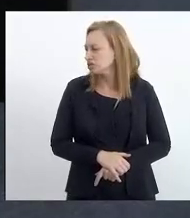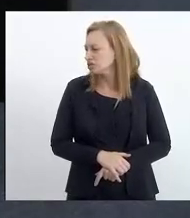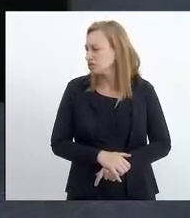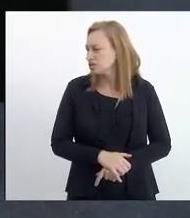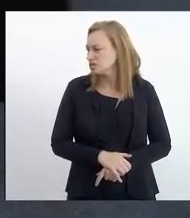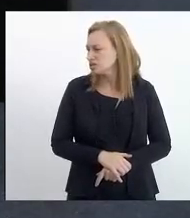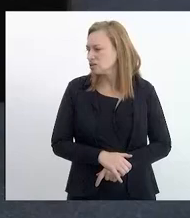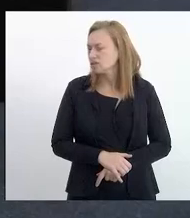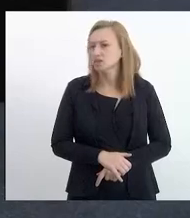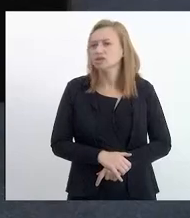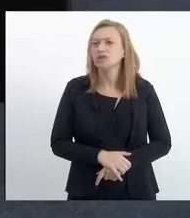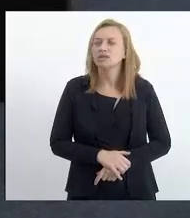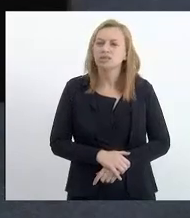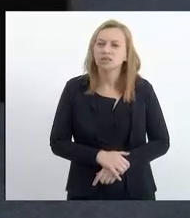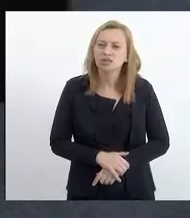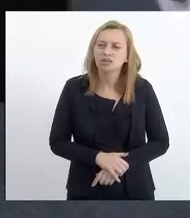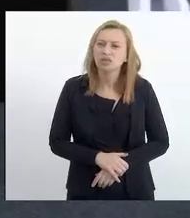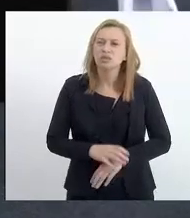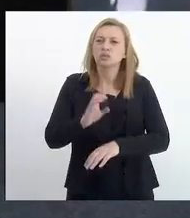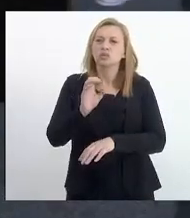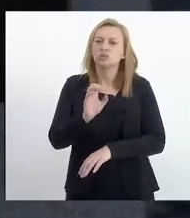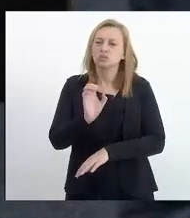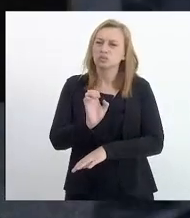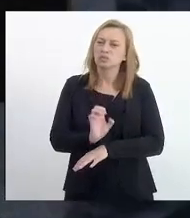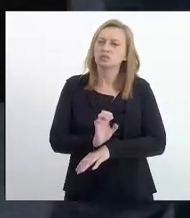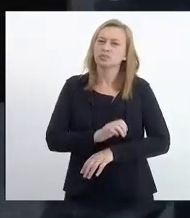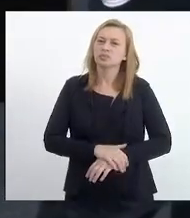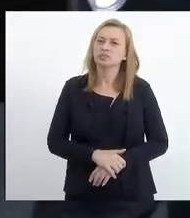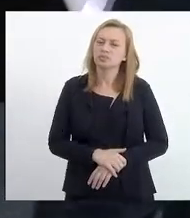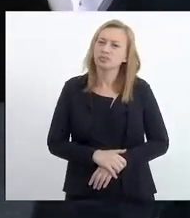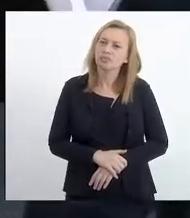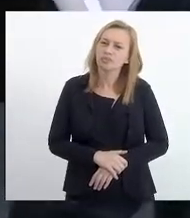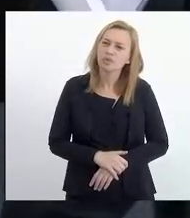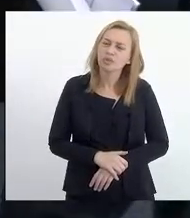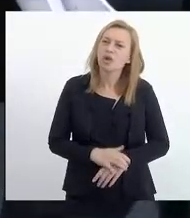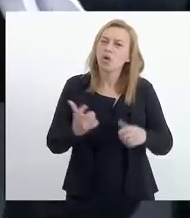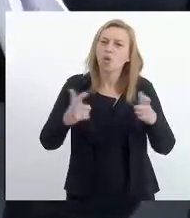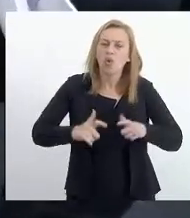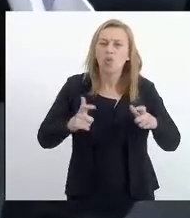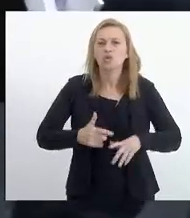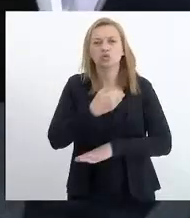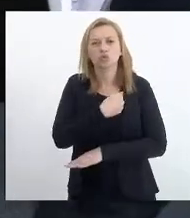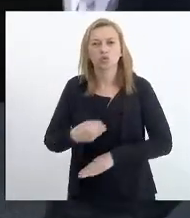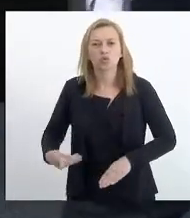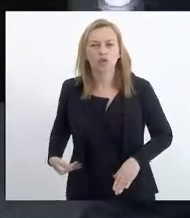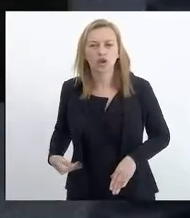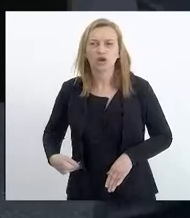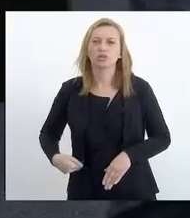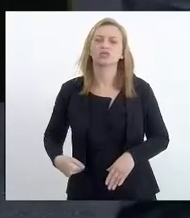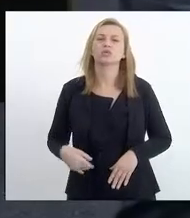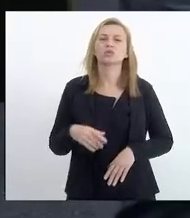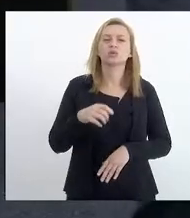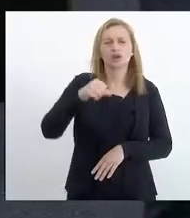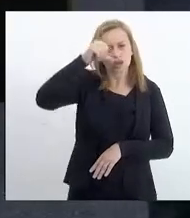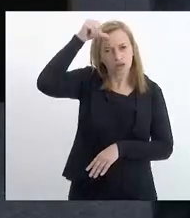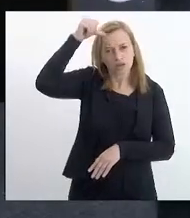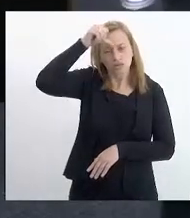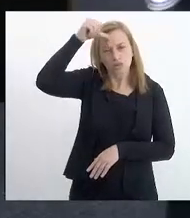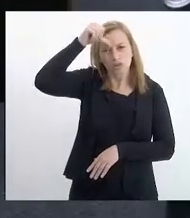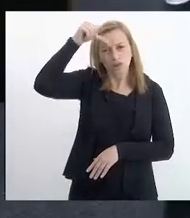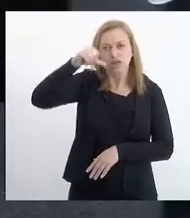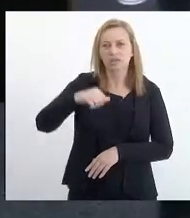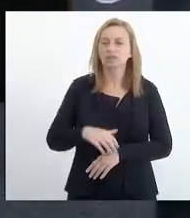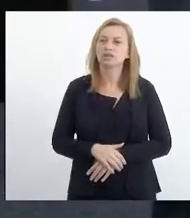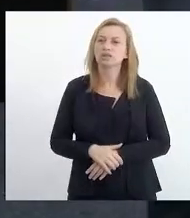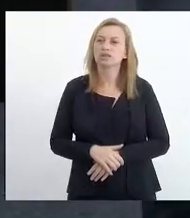prática é uma concepção de Estado mínimo, onde os governos, e o governo Cláudio Castro